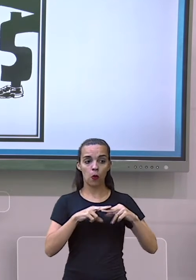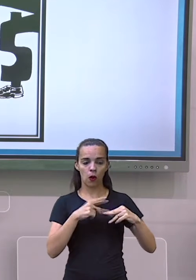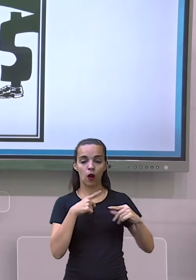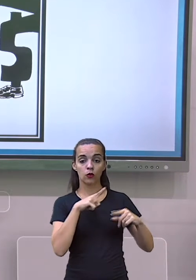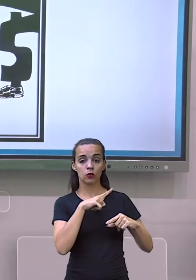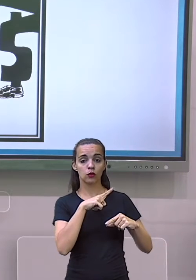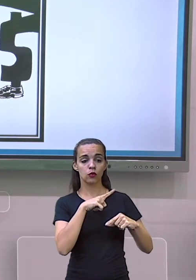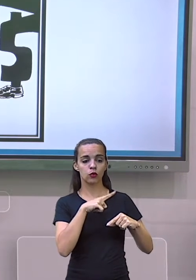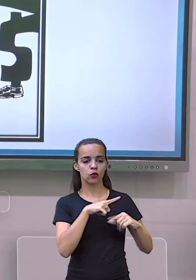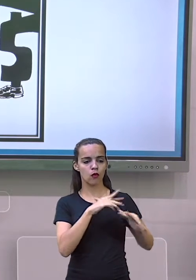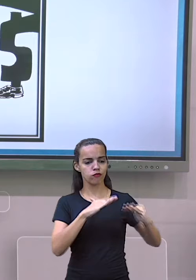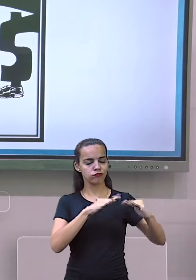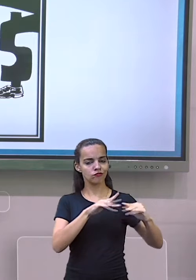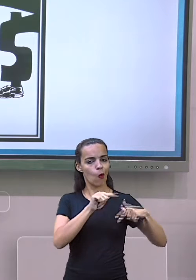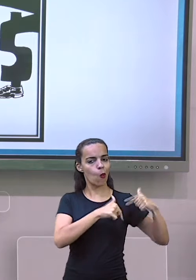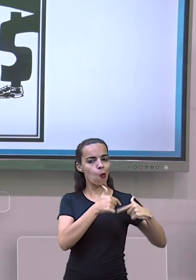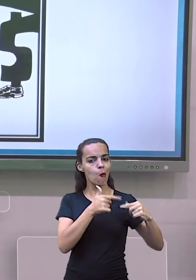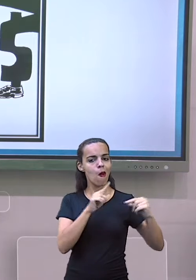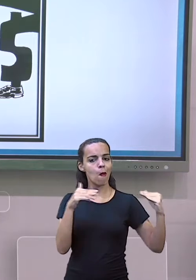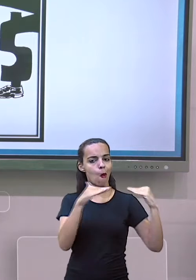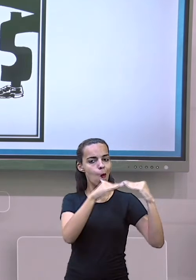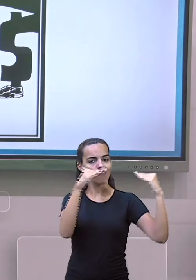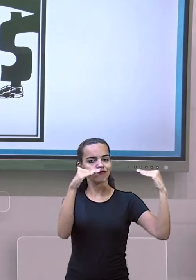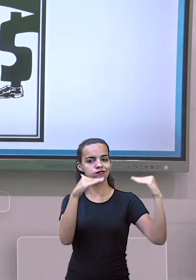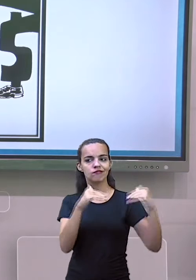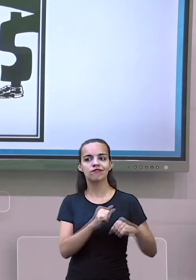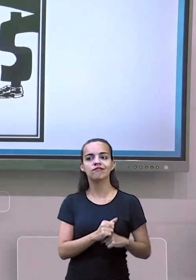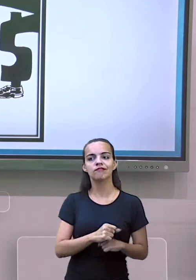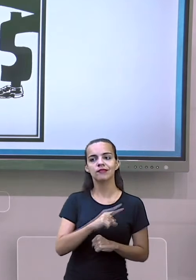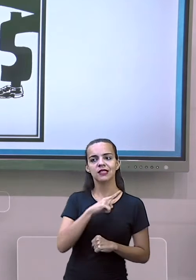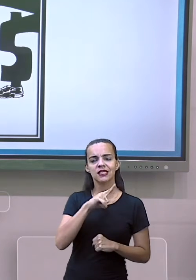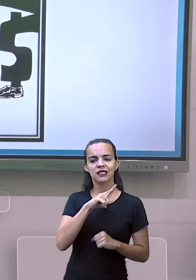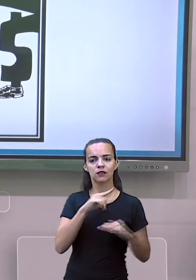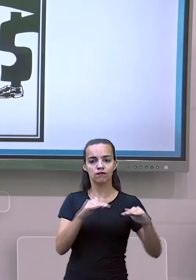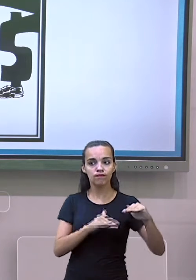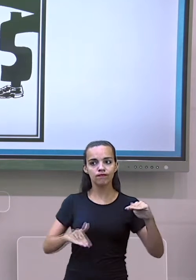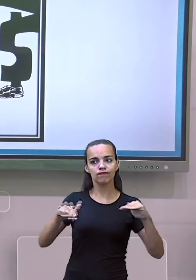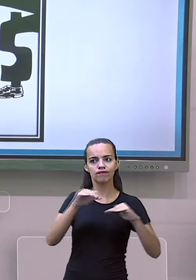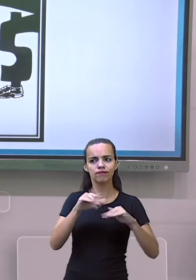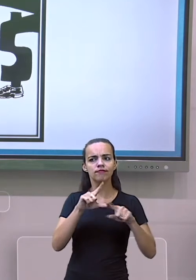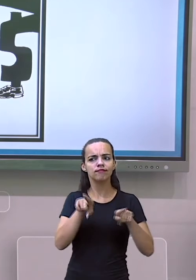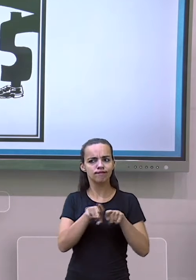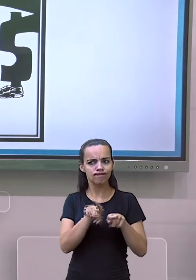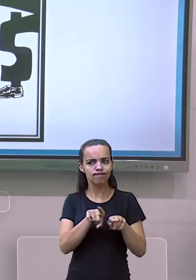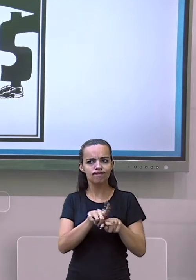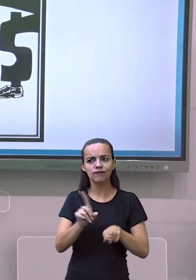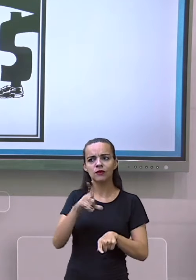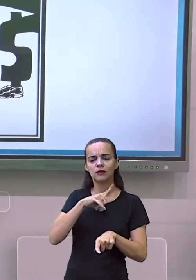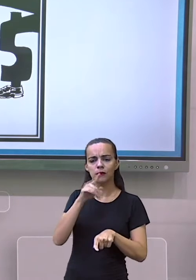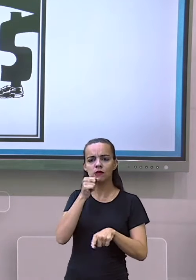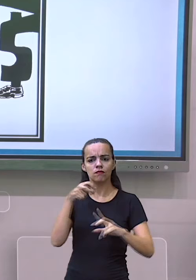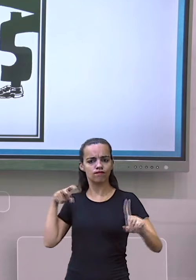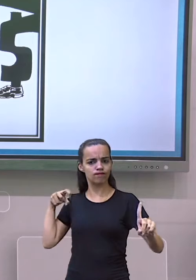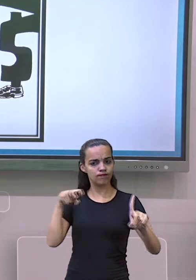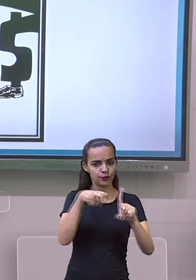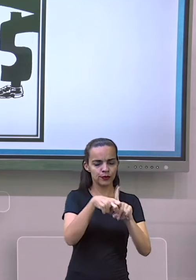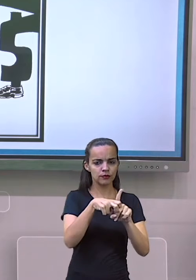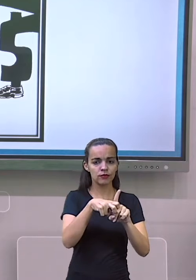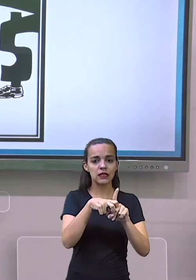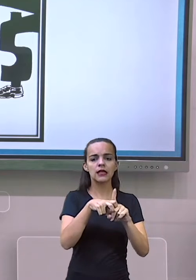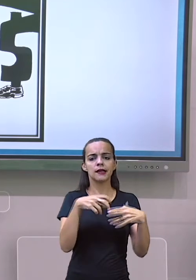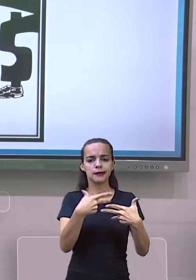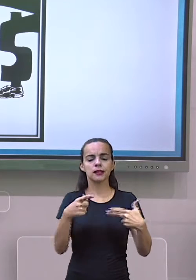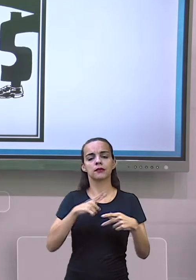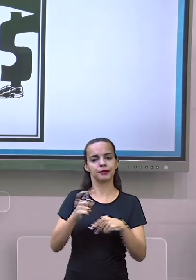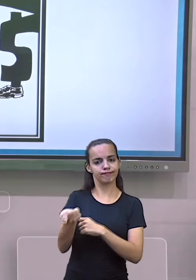remuneração, a progressão salarial, a aposentadoria, indenização em caso de acidentes, vedação